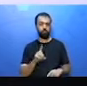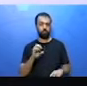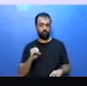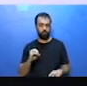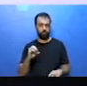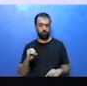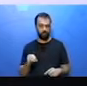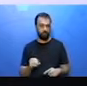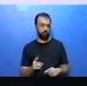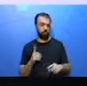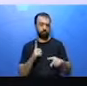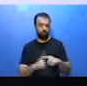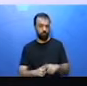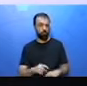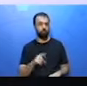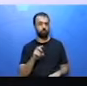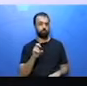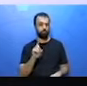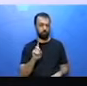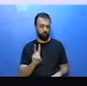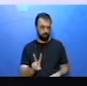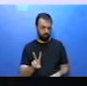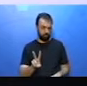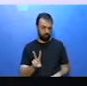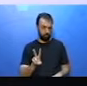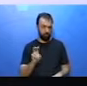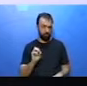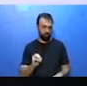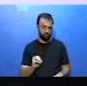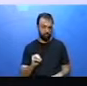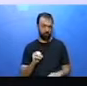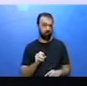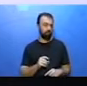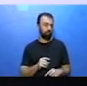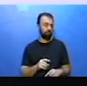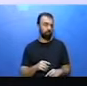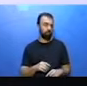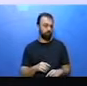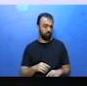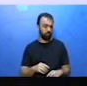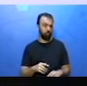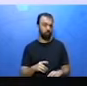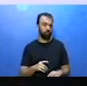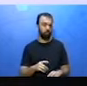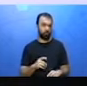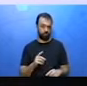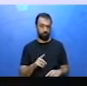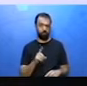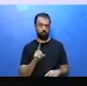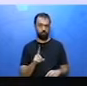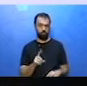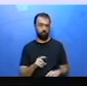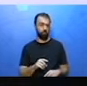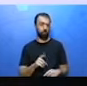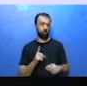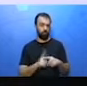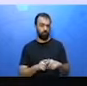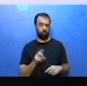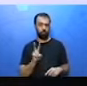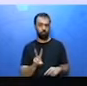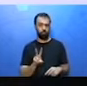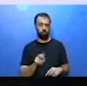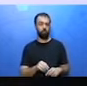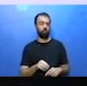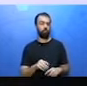150 juntou mais 20 150 mais 20 170